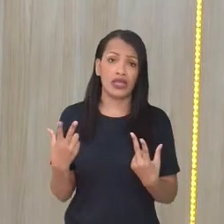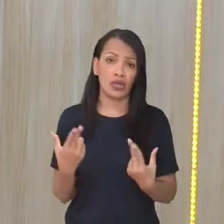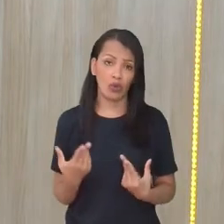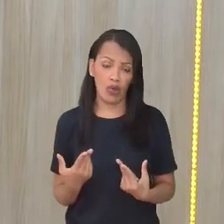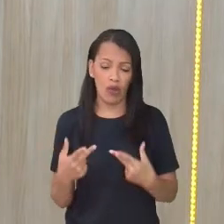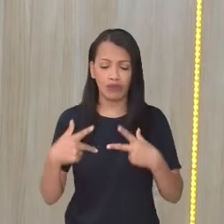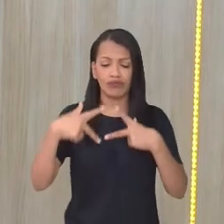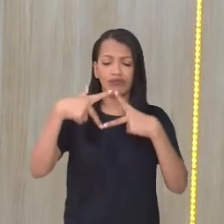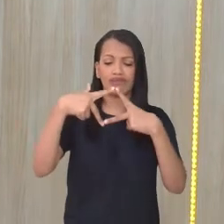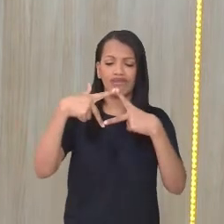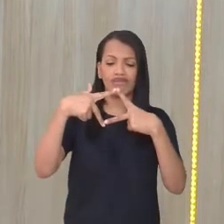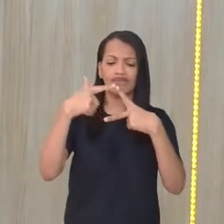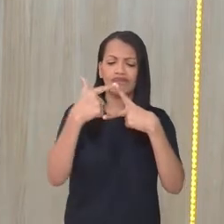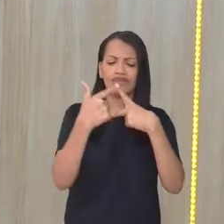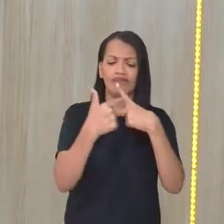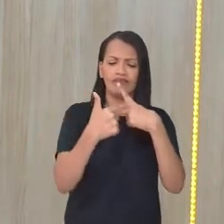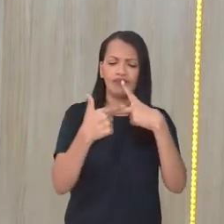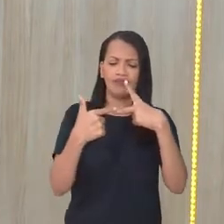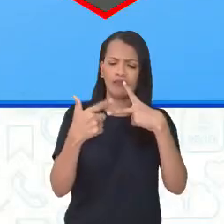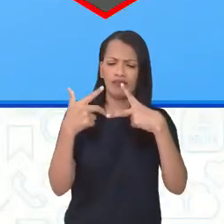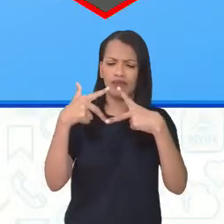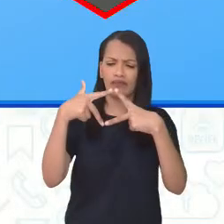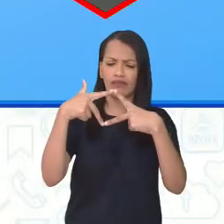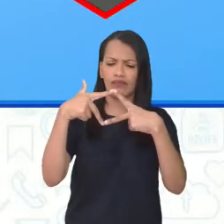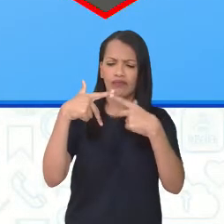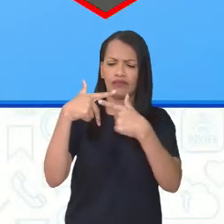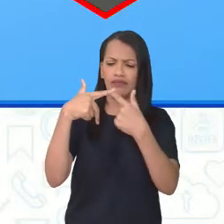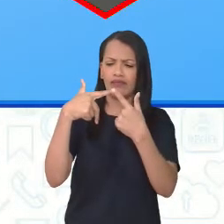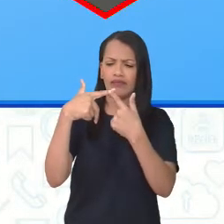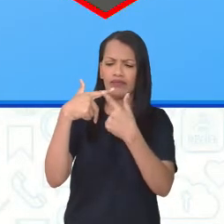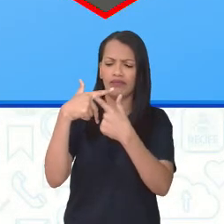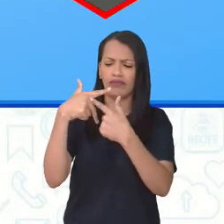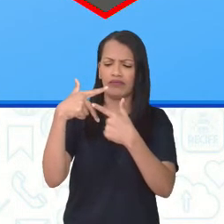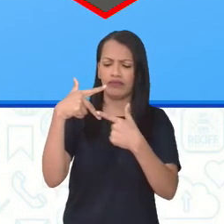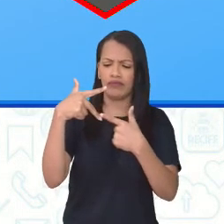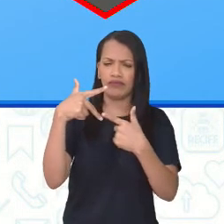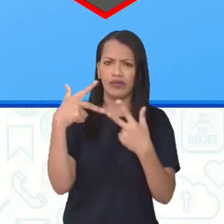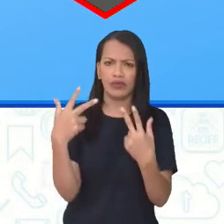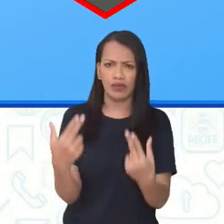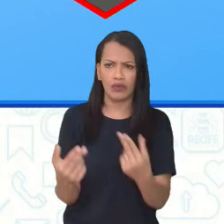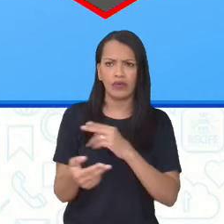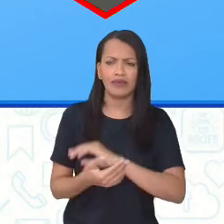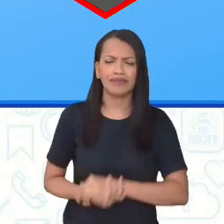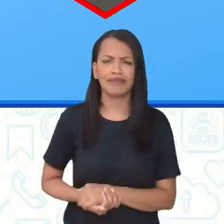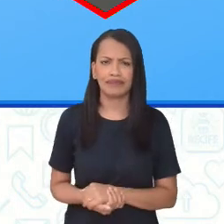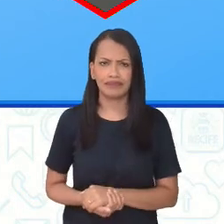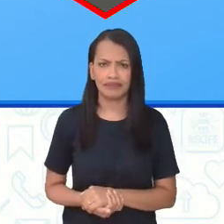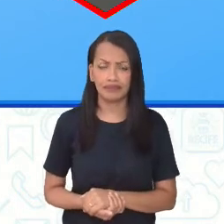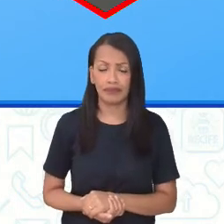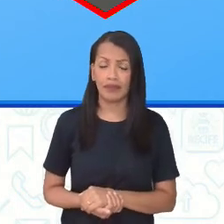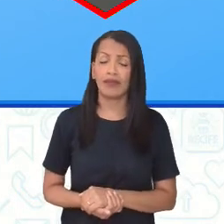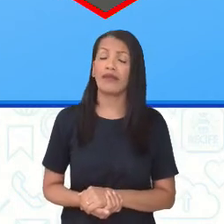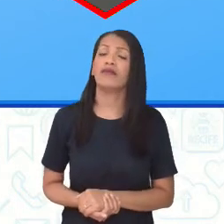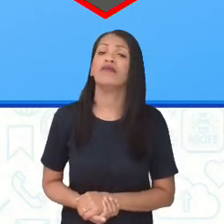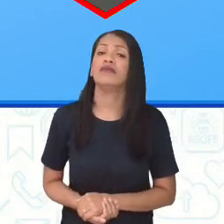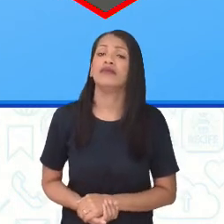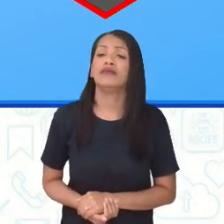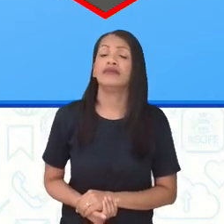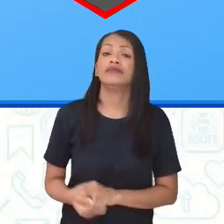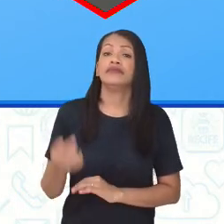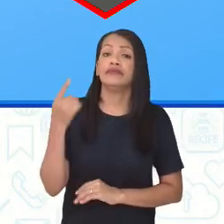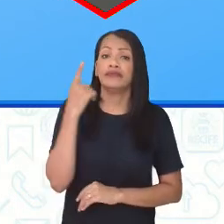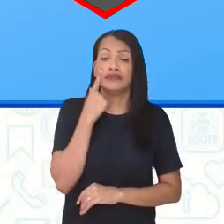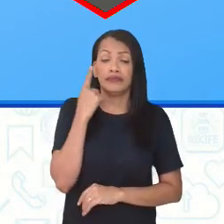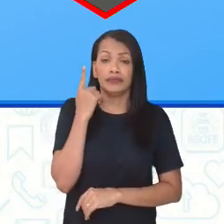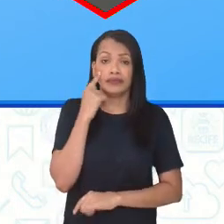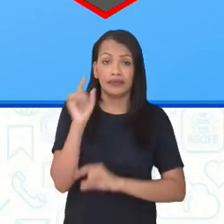iguais. Mas por que eu chamei de um polígono especial? Sabe por quê, pessoal? Porque